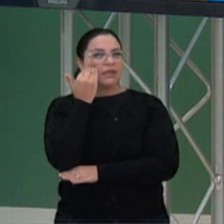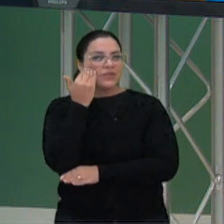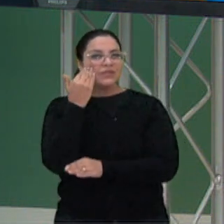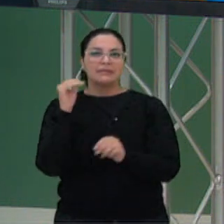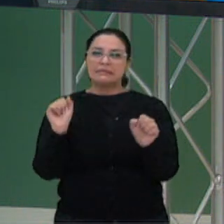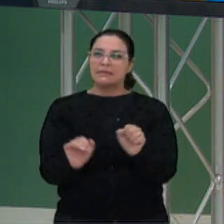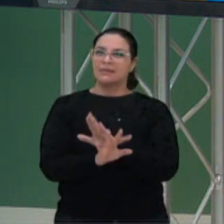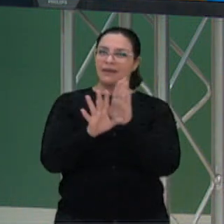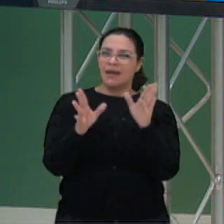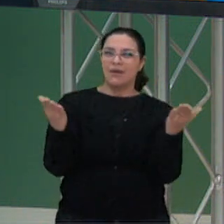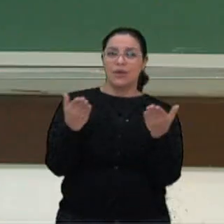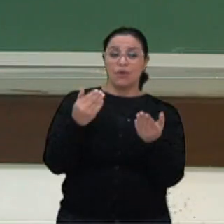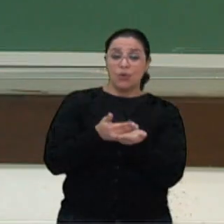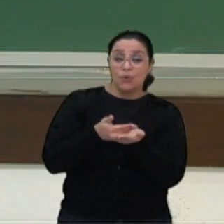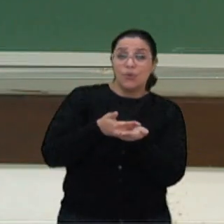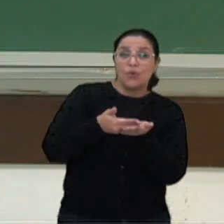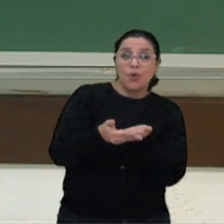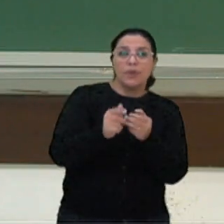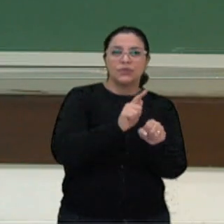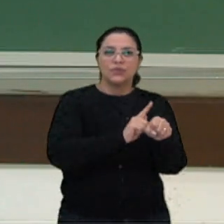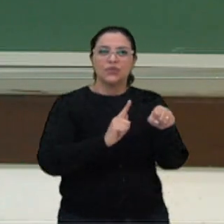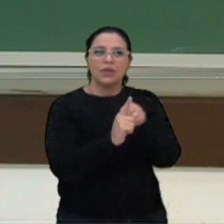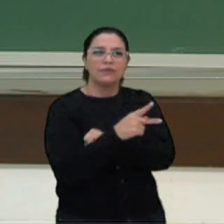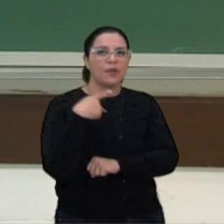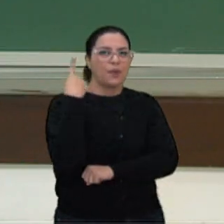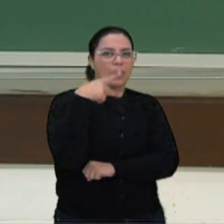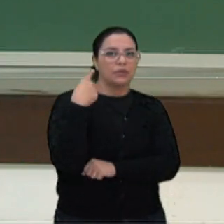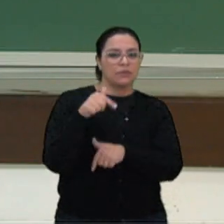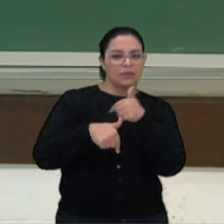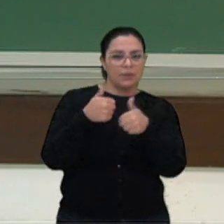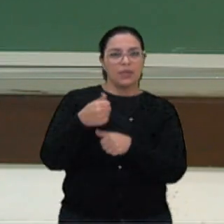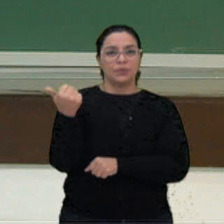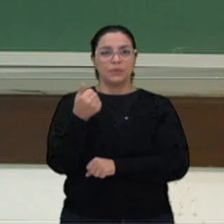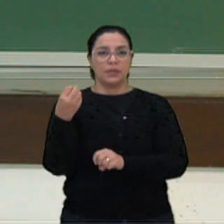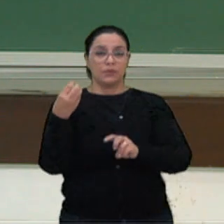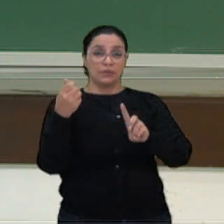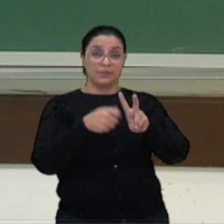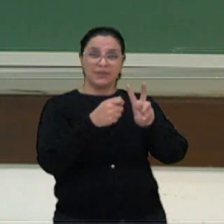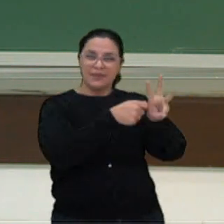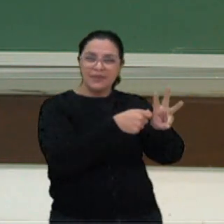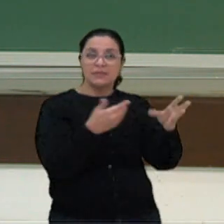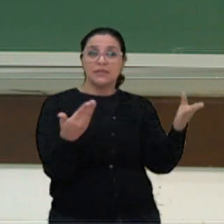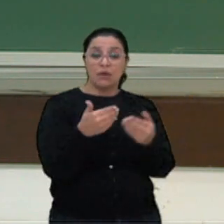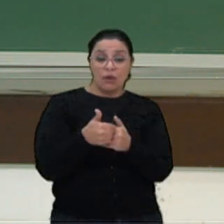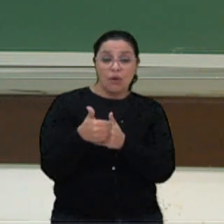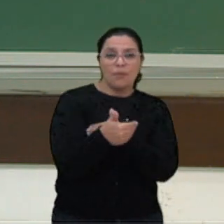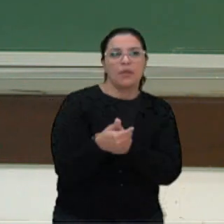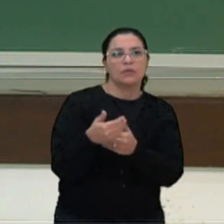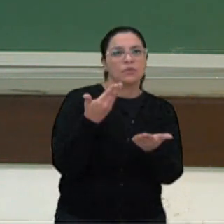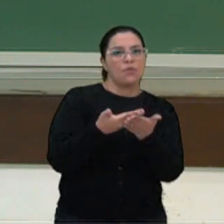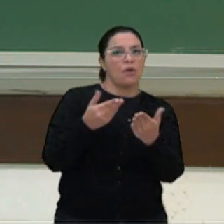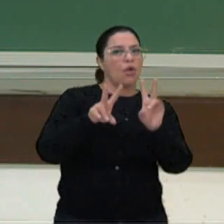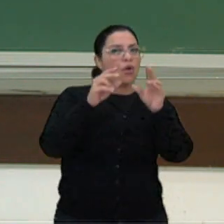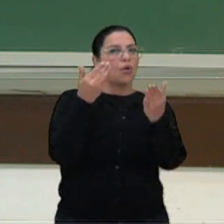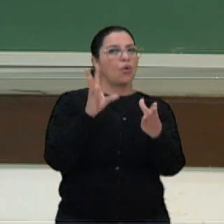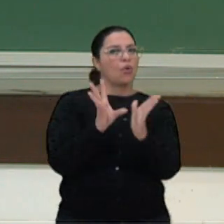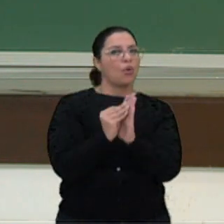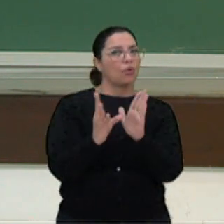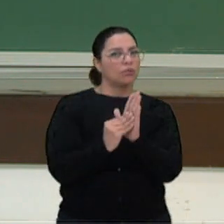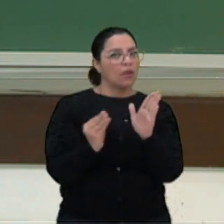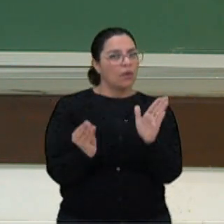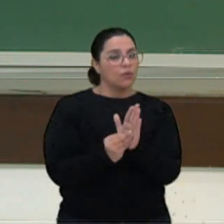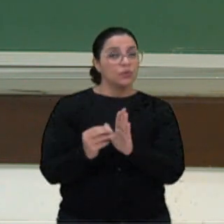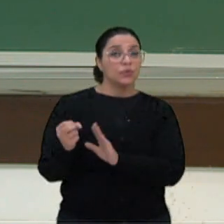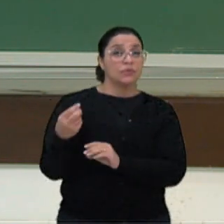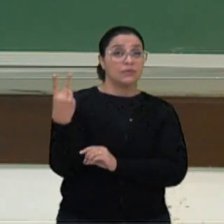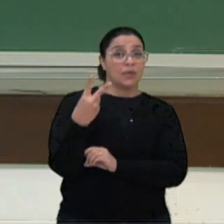essa parte de introdução à geopolítica que a gente trabalhou no primeiro trimestre. A partir da próxima aula, os conteúdos são relacionados